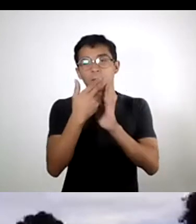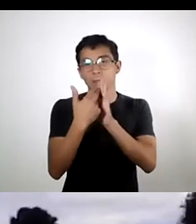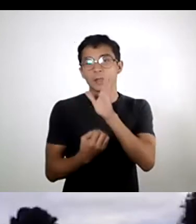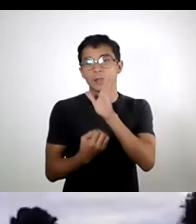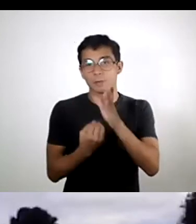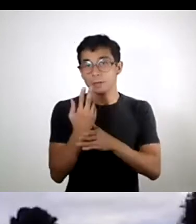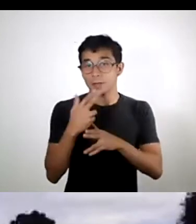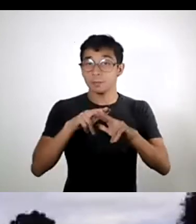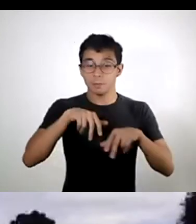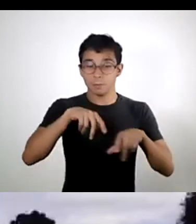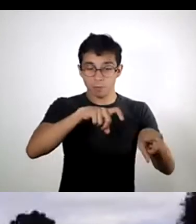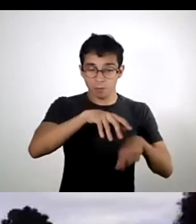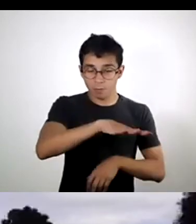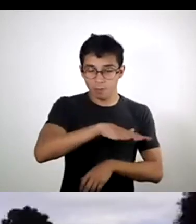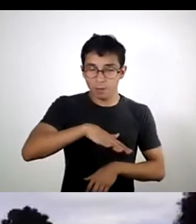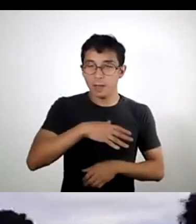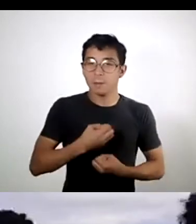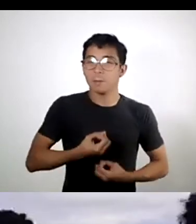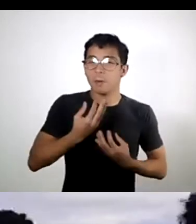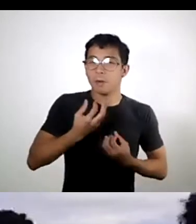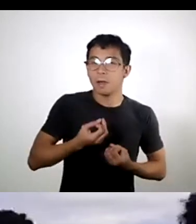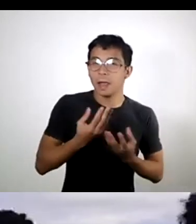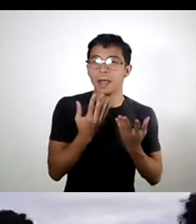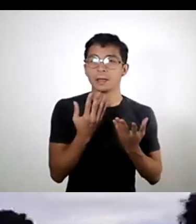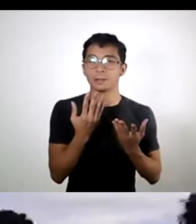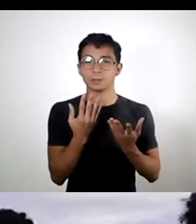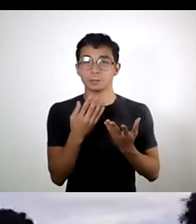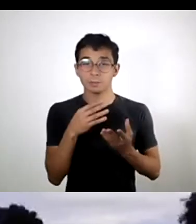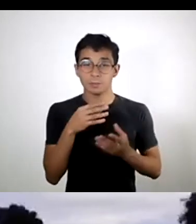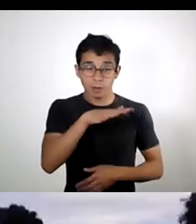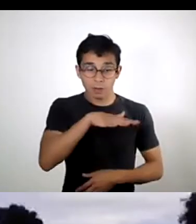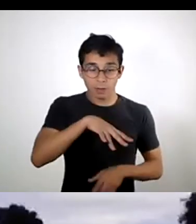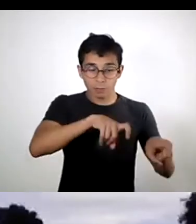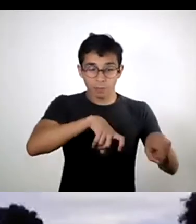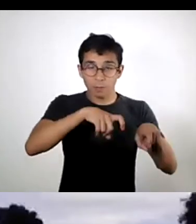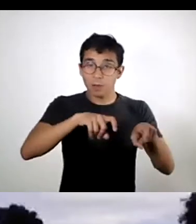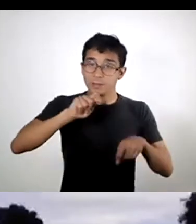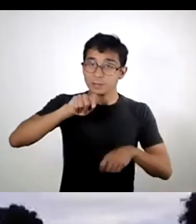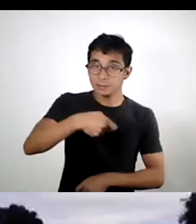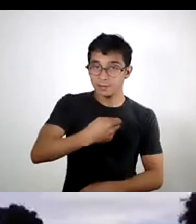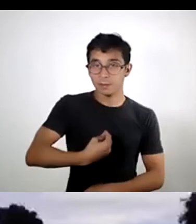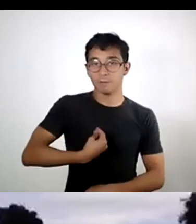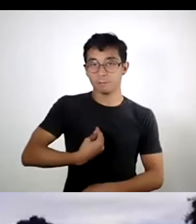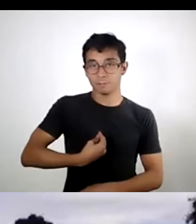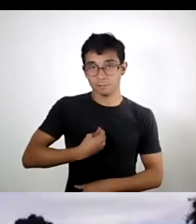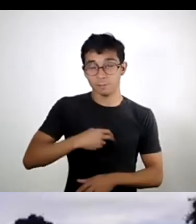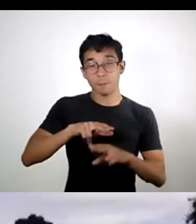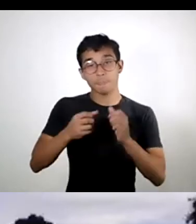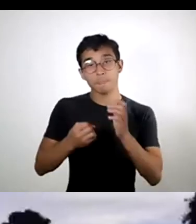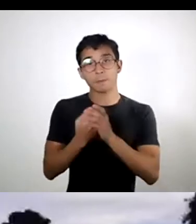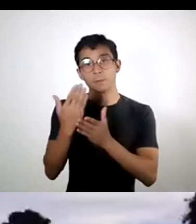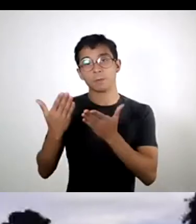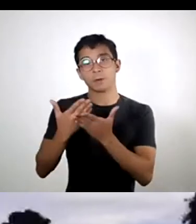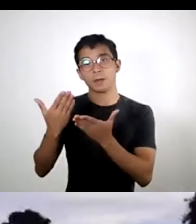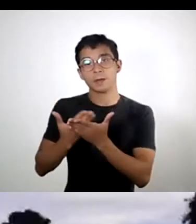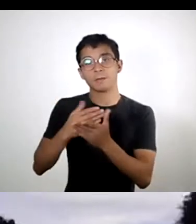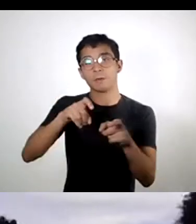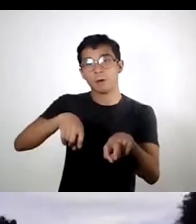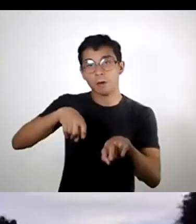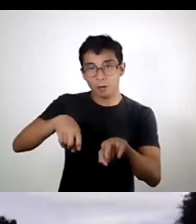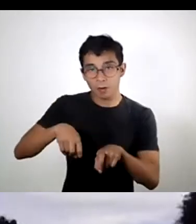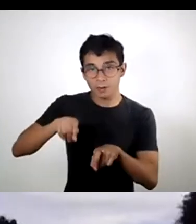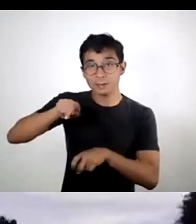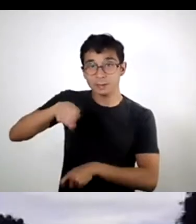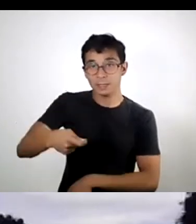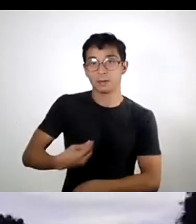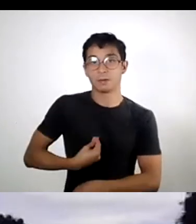tudo, né? A roça é vida. E o próprio Roça é Vida, o nome, foi uma das reuniões que a gente perguntou, né?